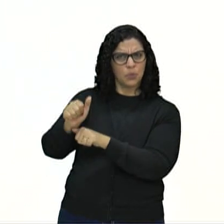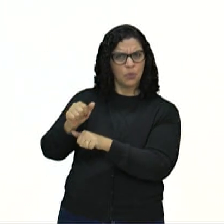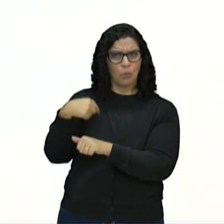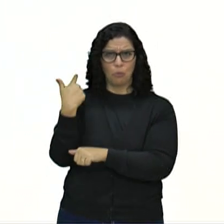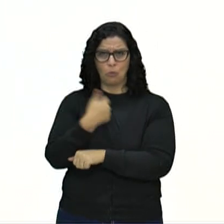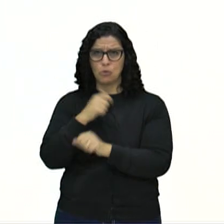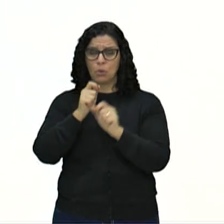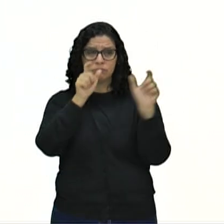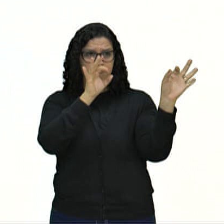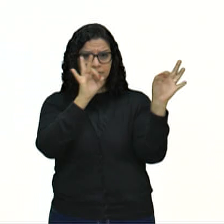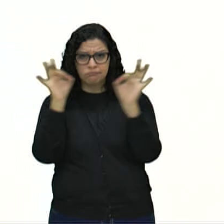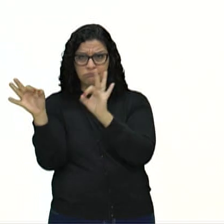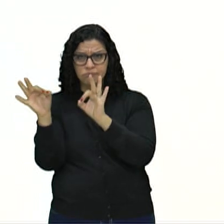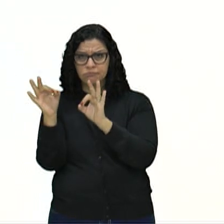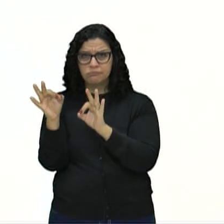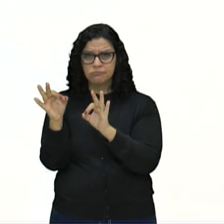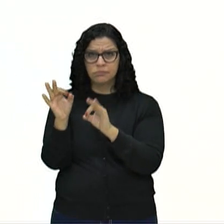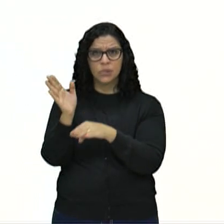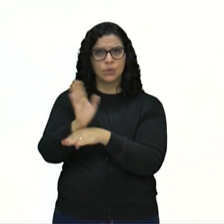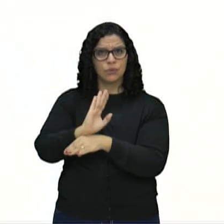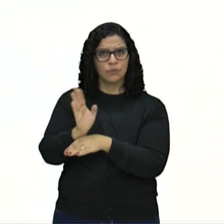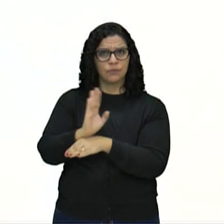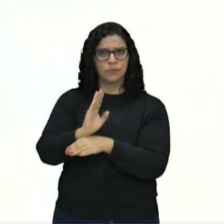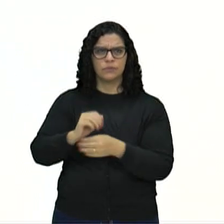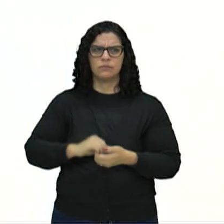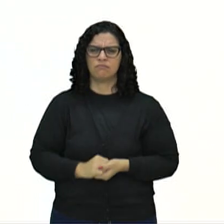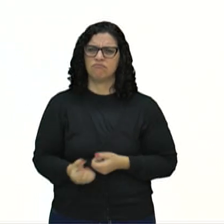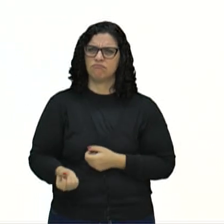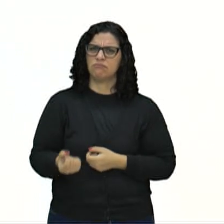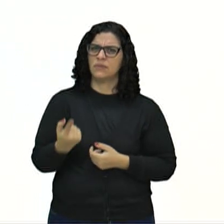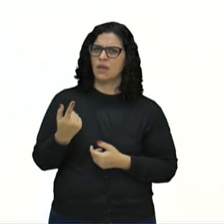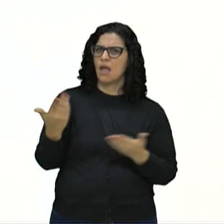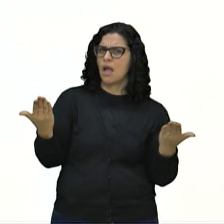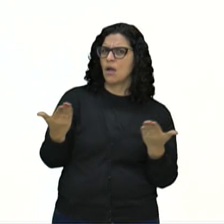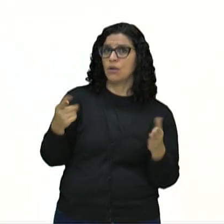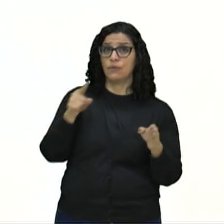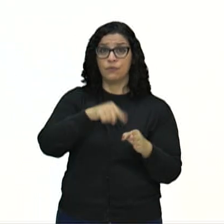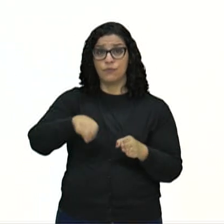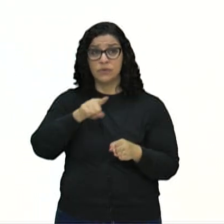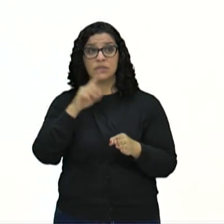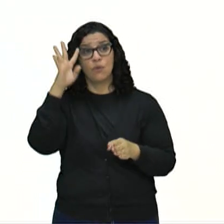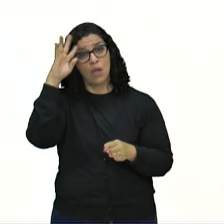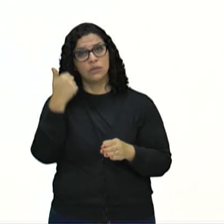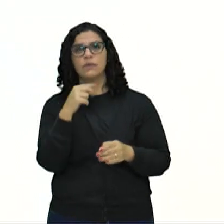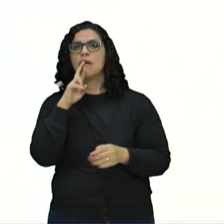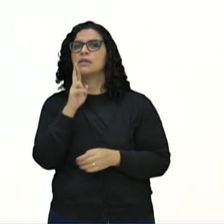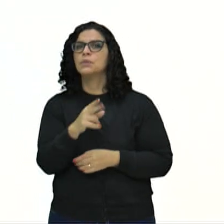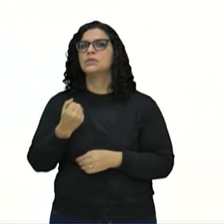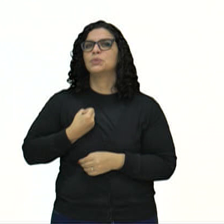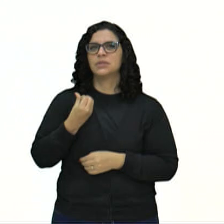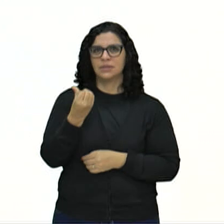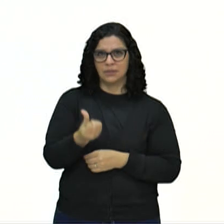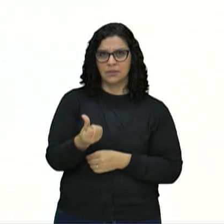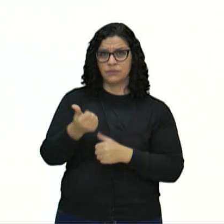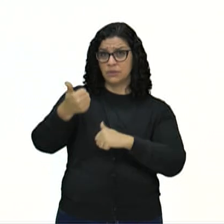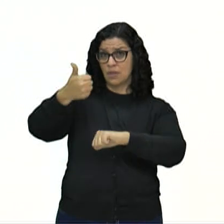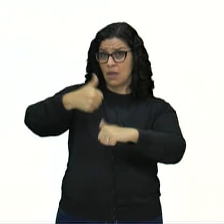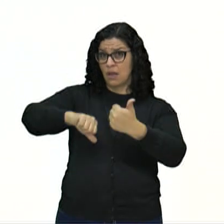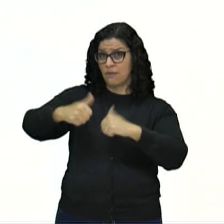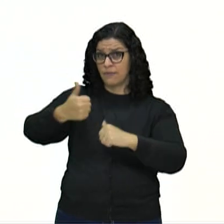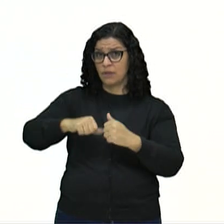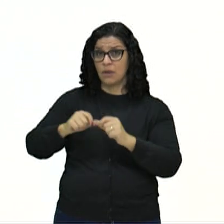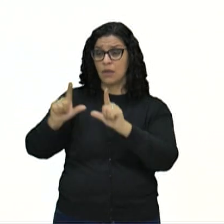Podemos assistir ao vídeo. Questão para vocês resolverem. Analise a